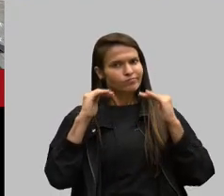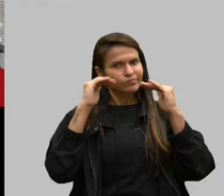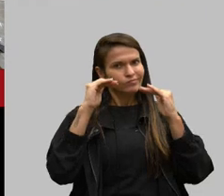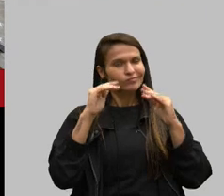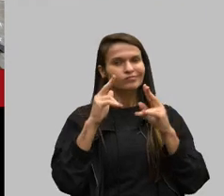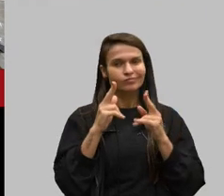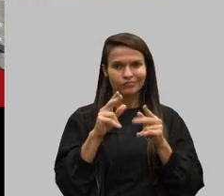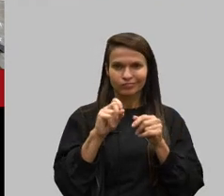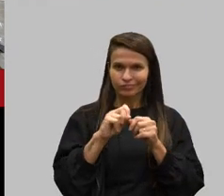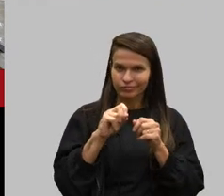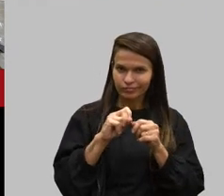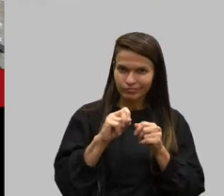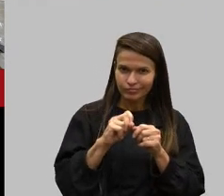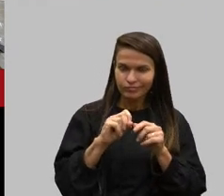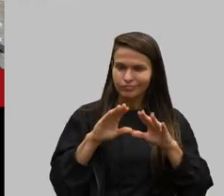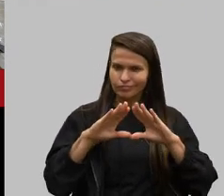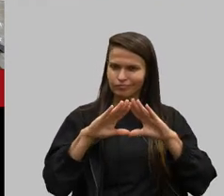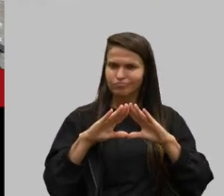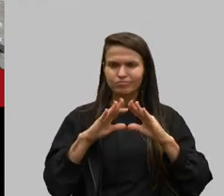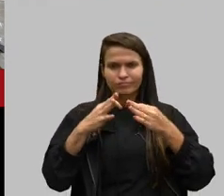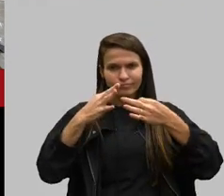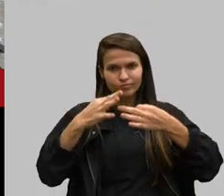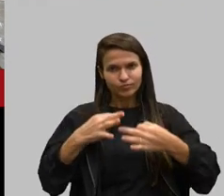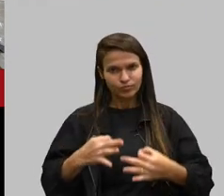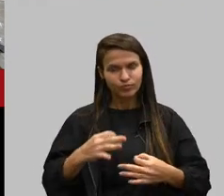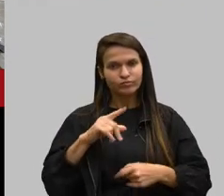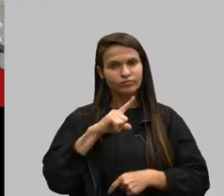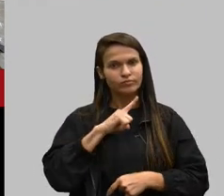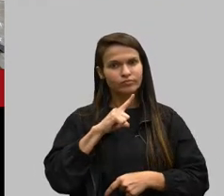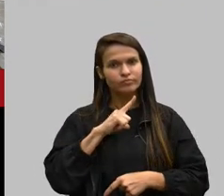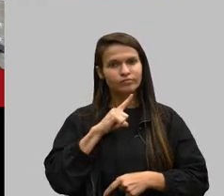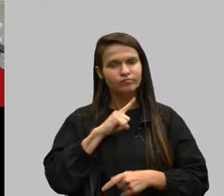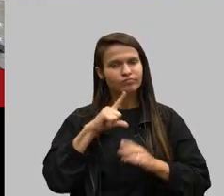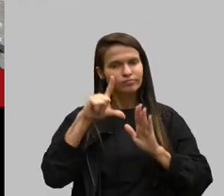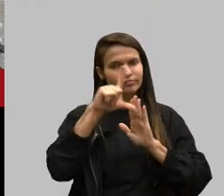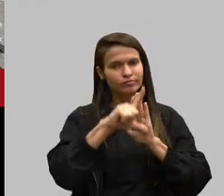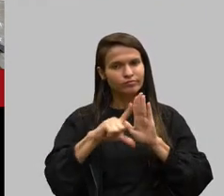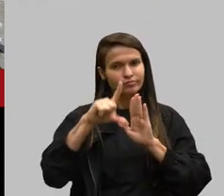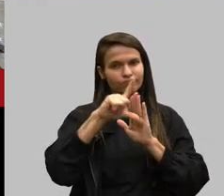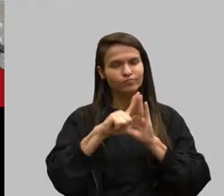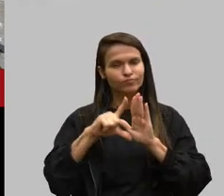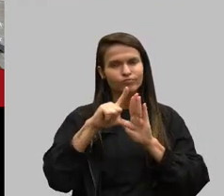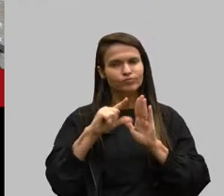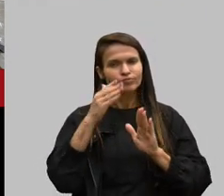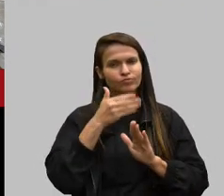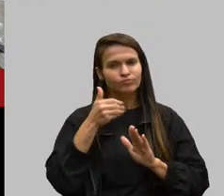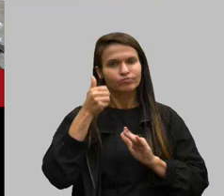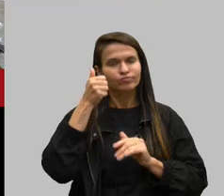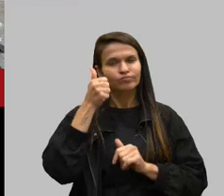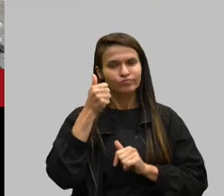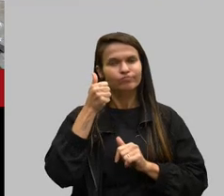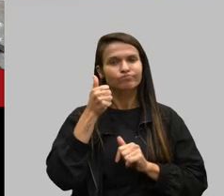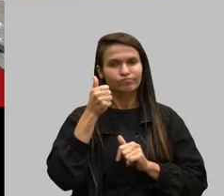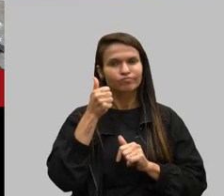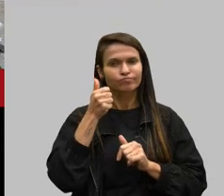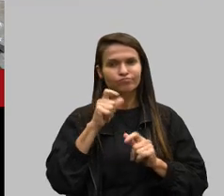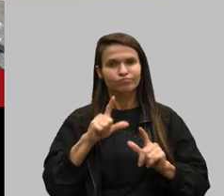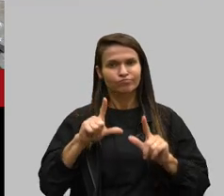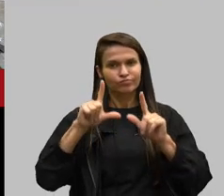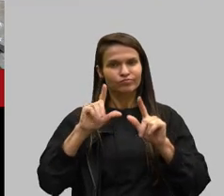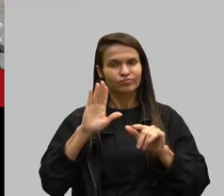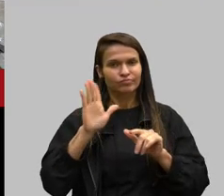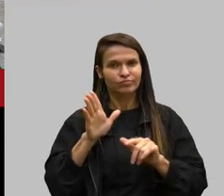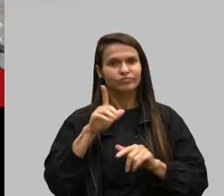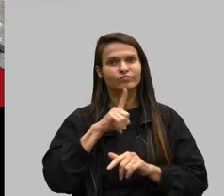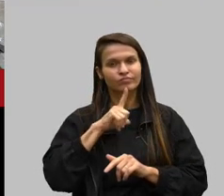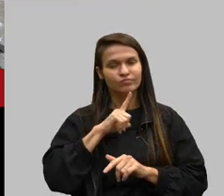Legislativa sem sombra de dúvidas tem nessa legislatura uma um dos melhores dos quadros que já tiveram na história deputados